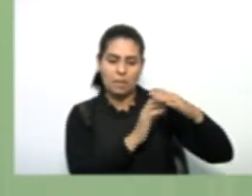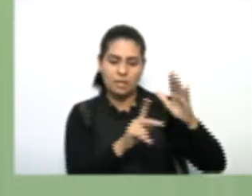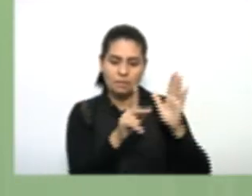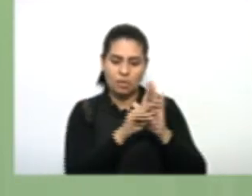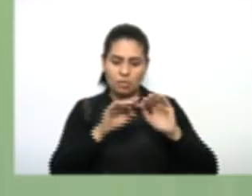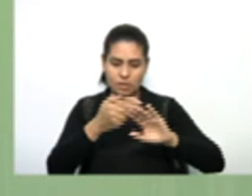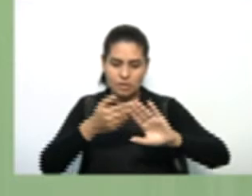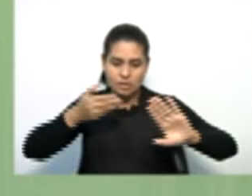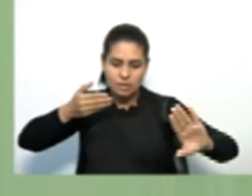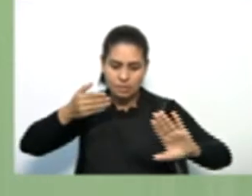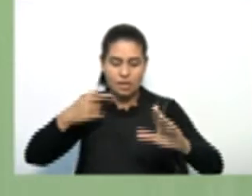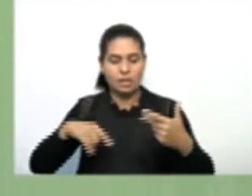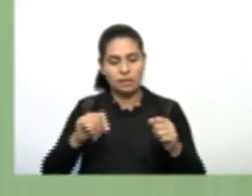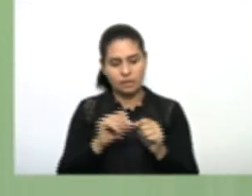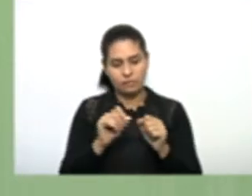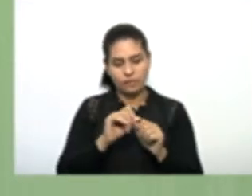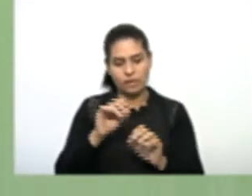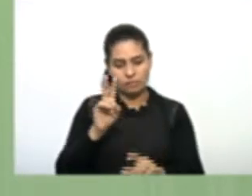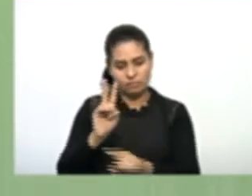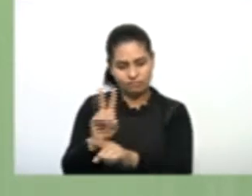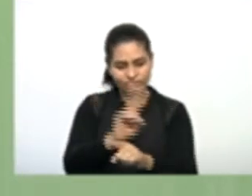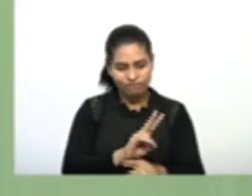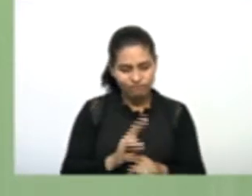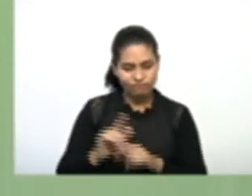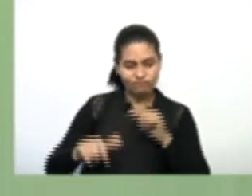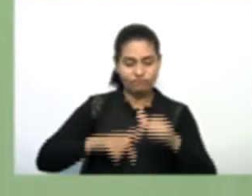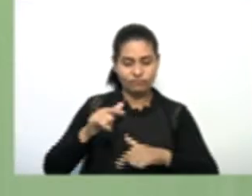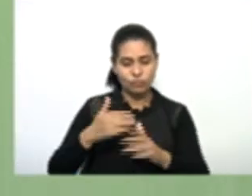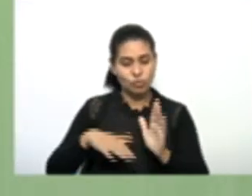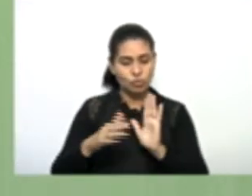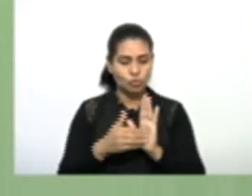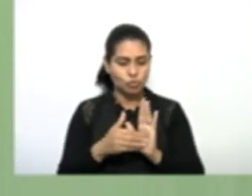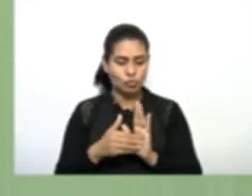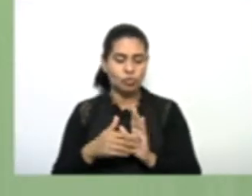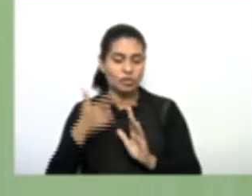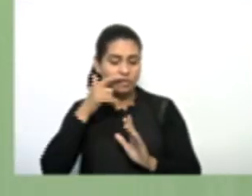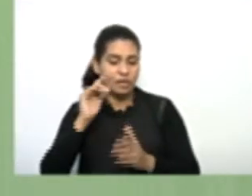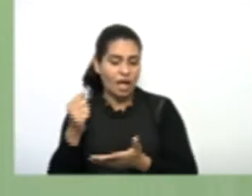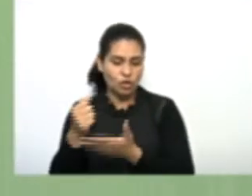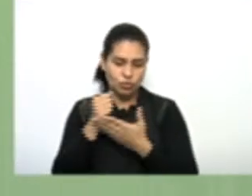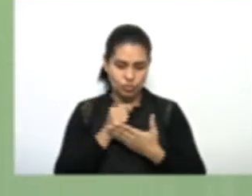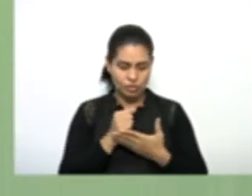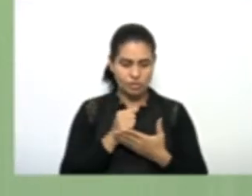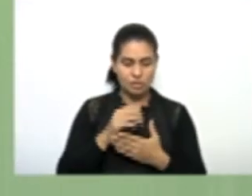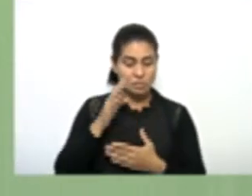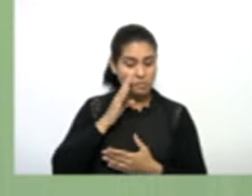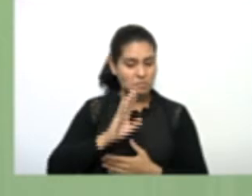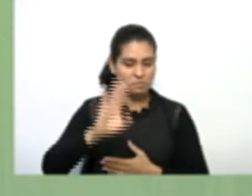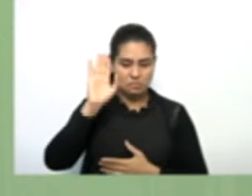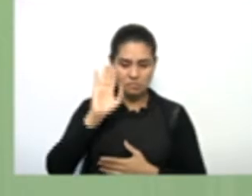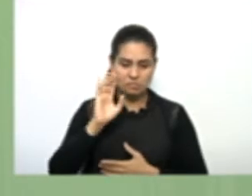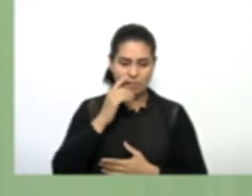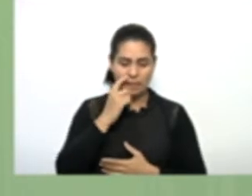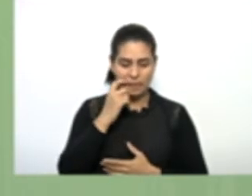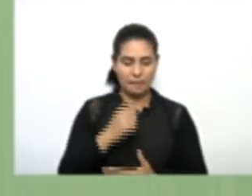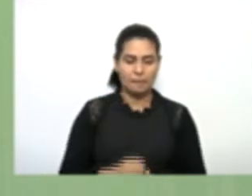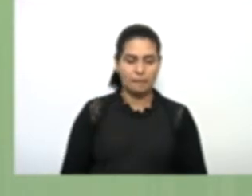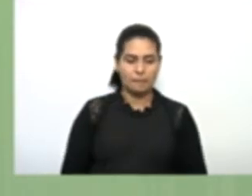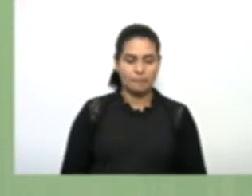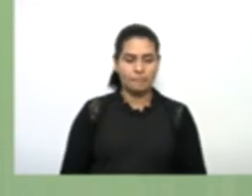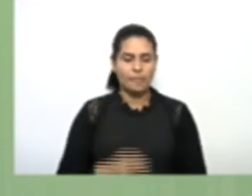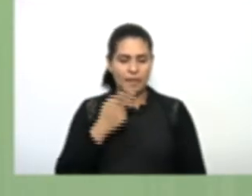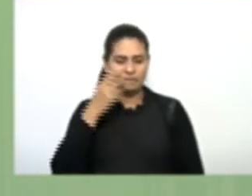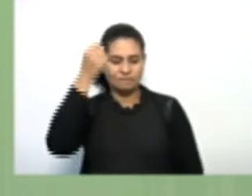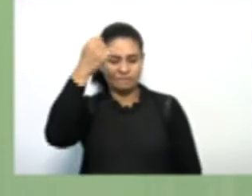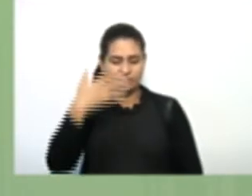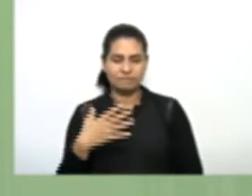administração e operacionalização de serviços acessórios da produção principal. Quando a gente